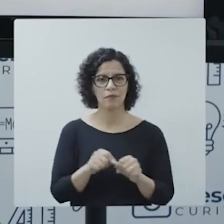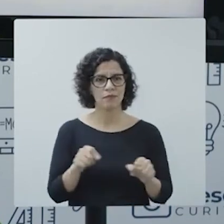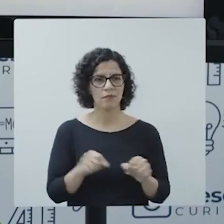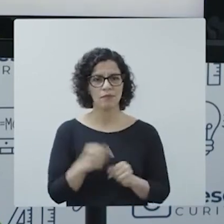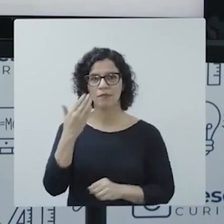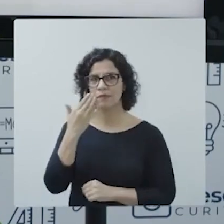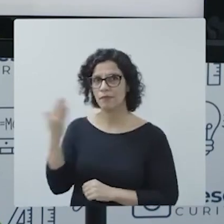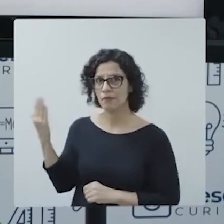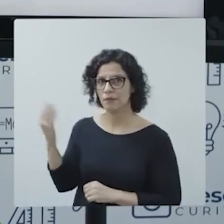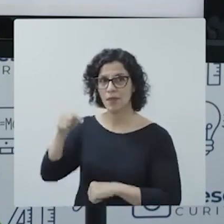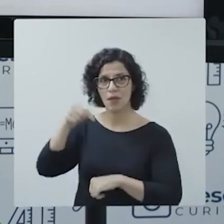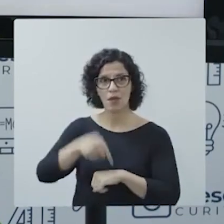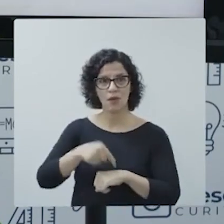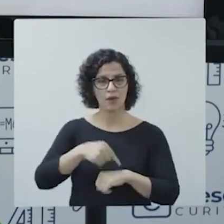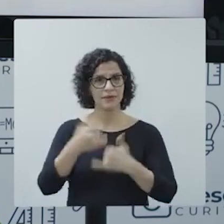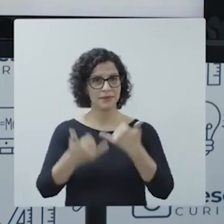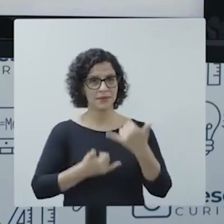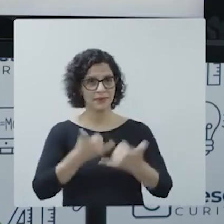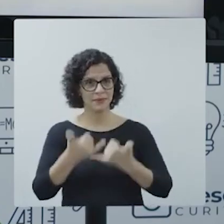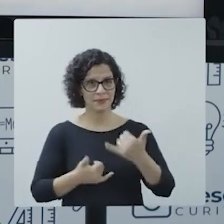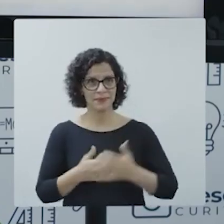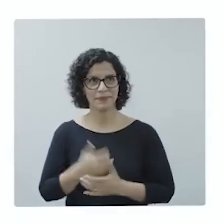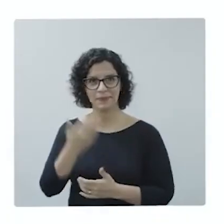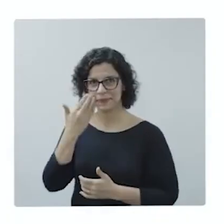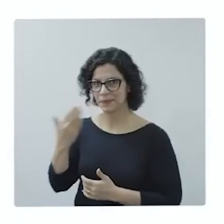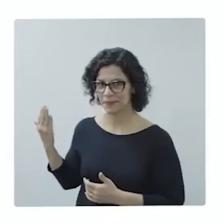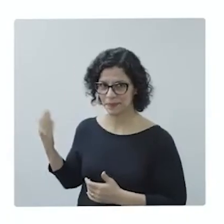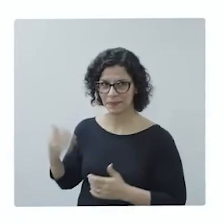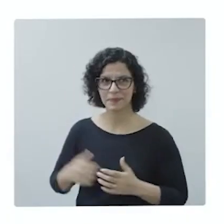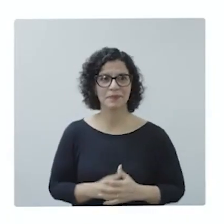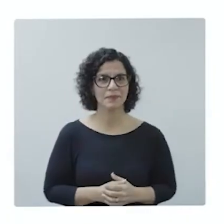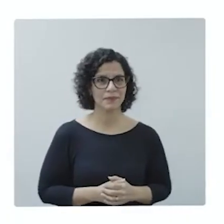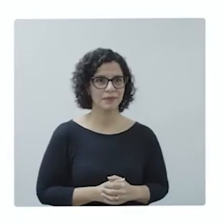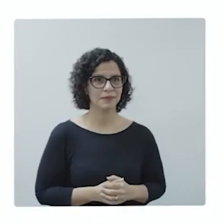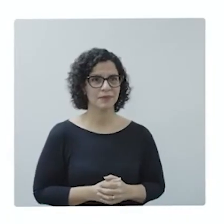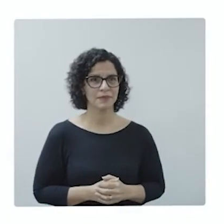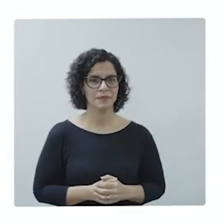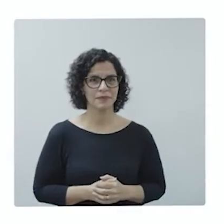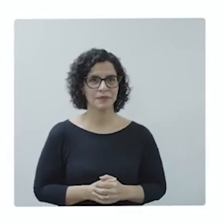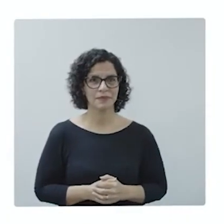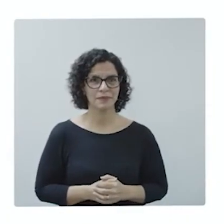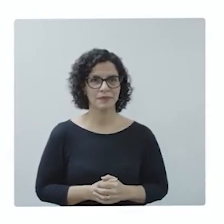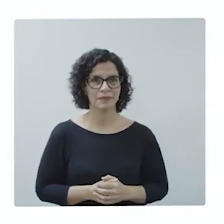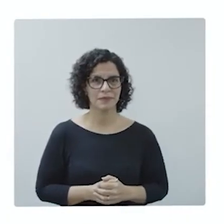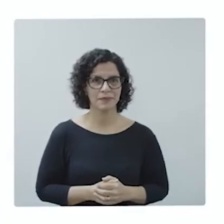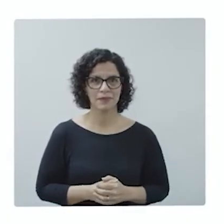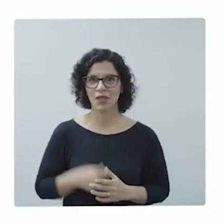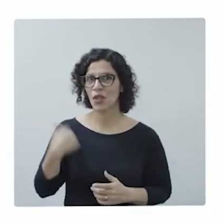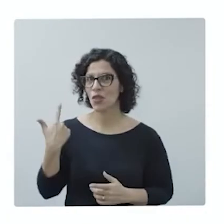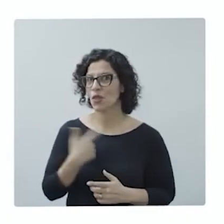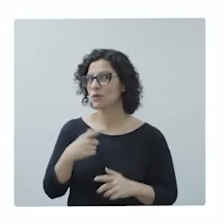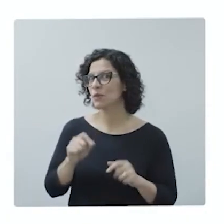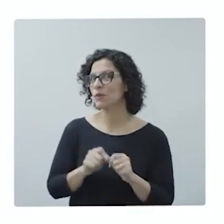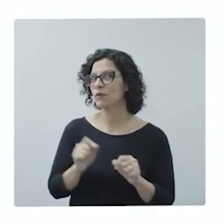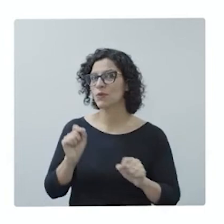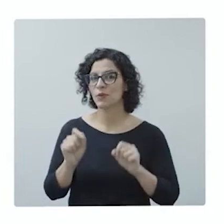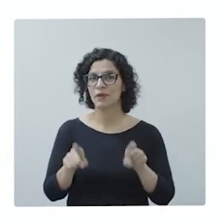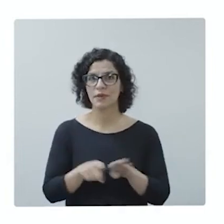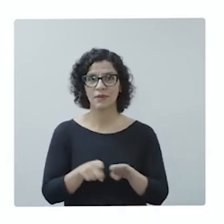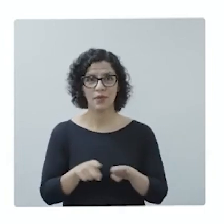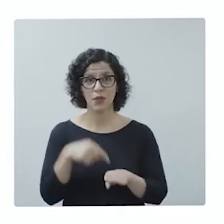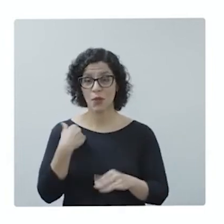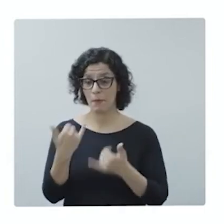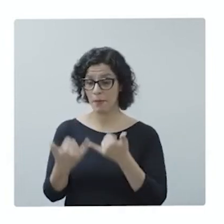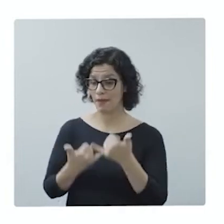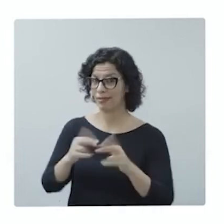vamos para a hora do jogo. O que será que nós temos? Nós trouxemos